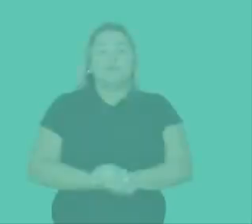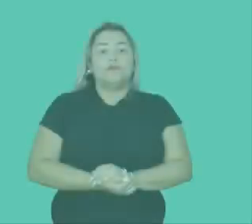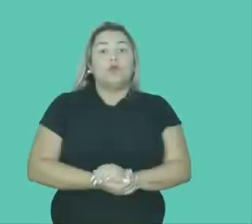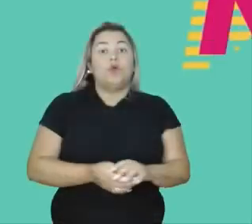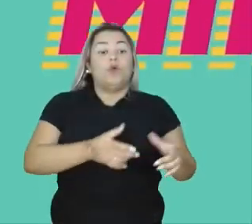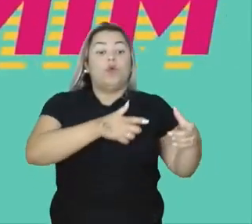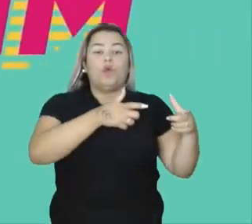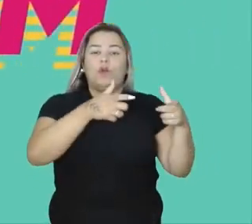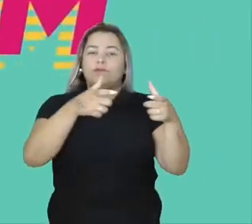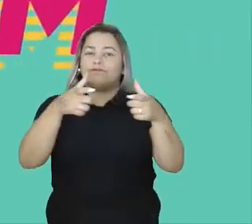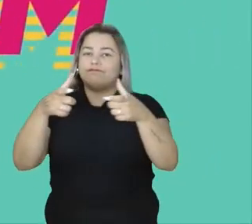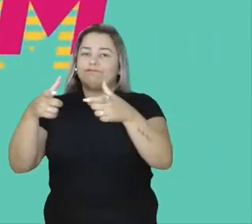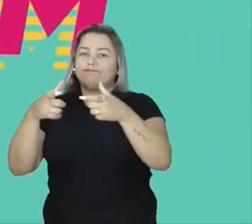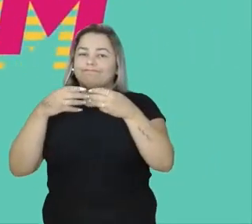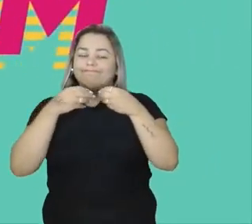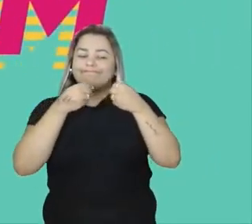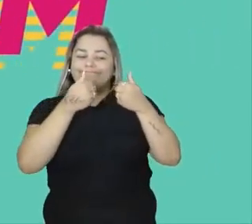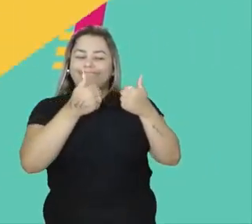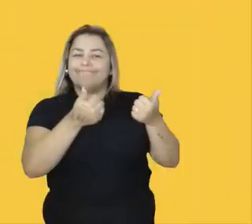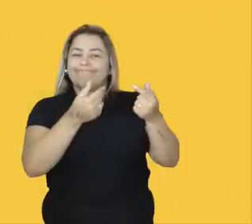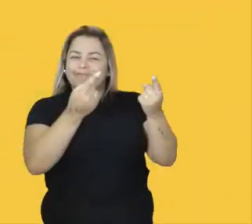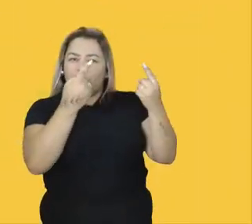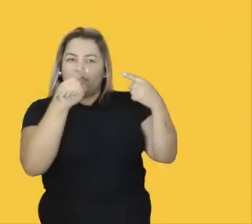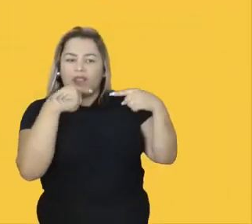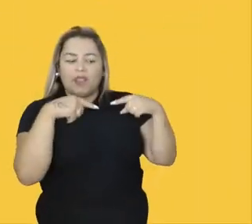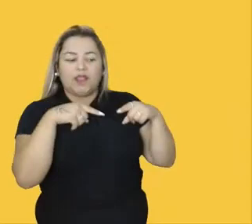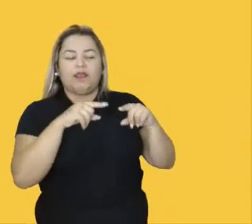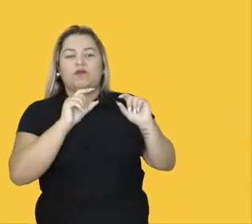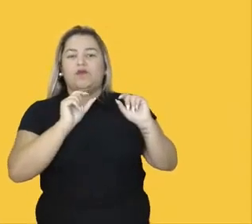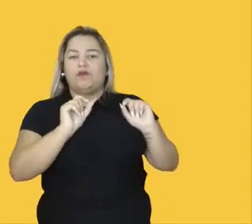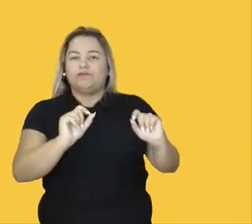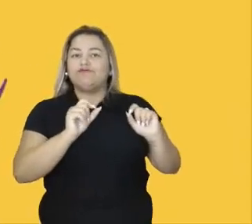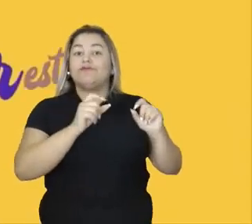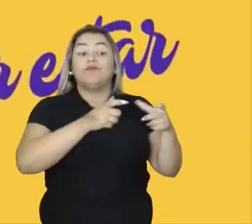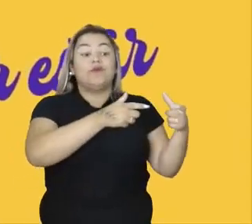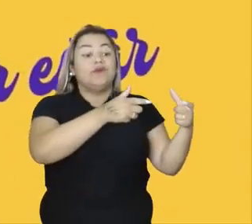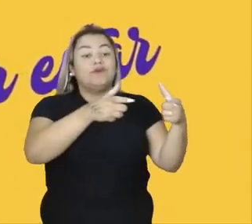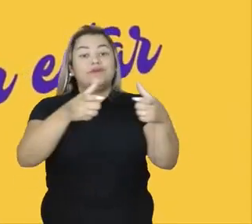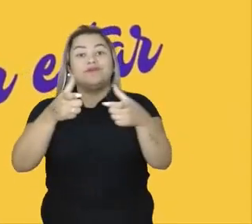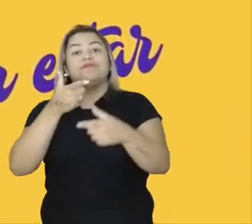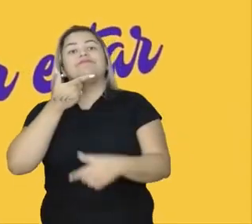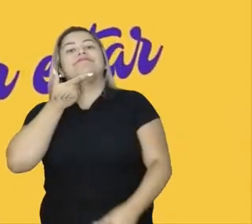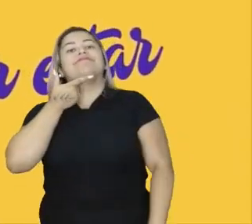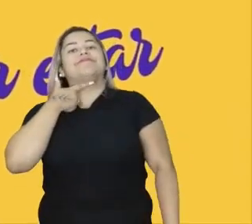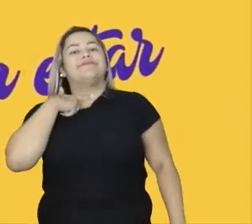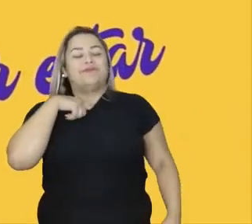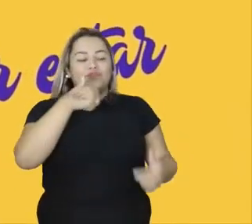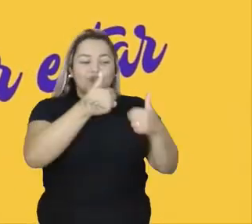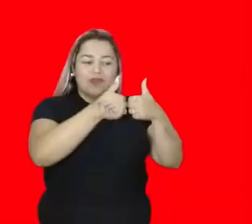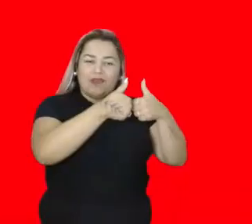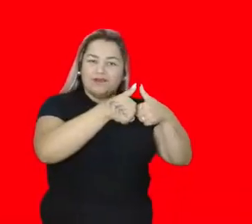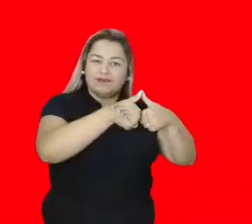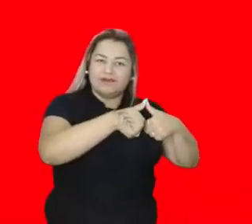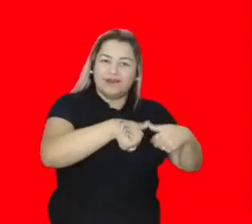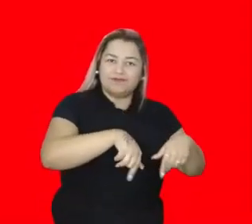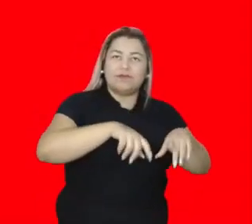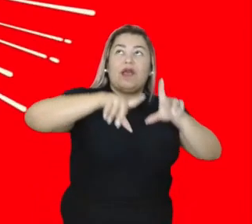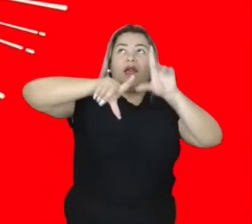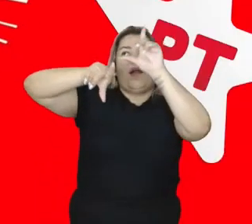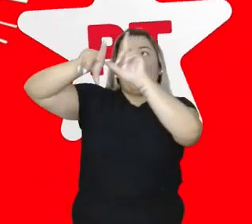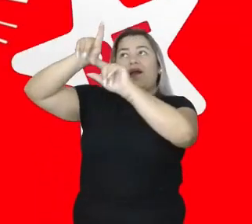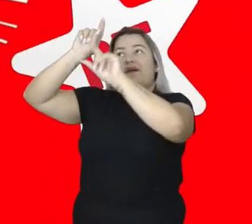O lugar que é bom pra mim É onde eu quiser estar A